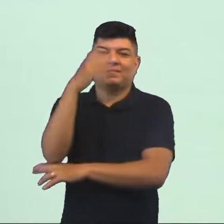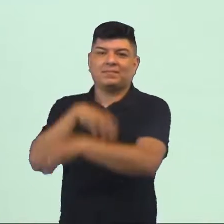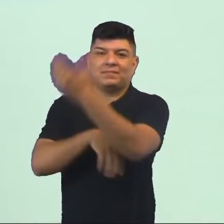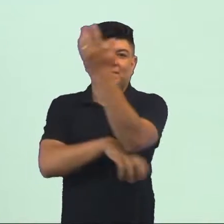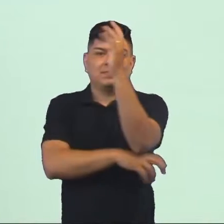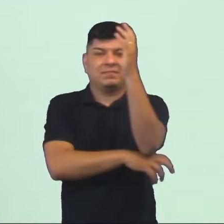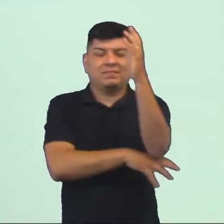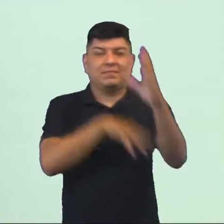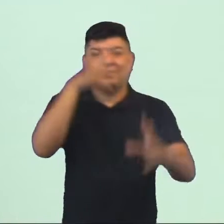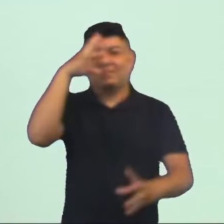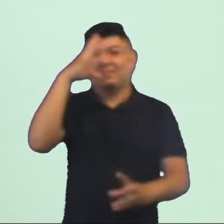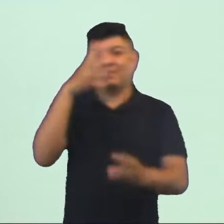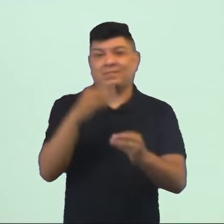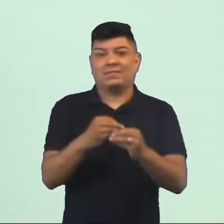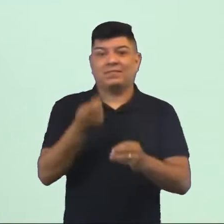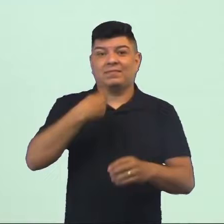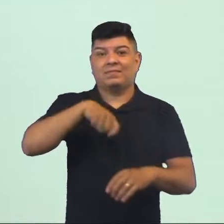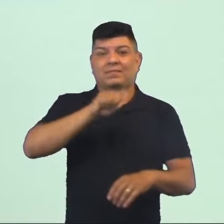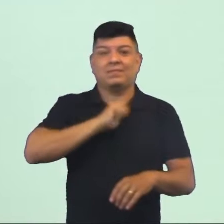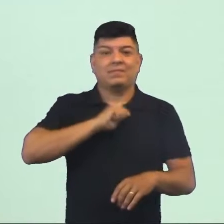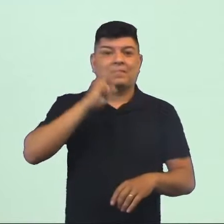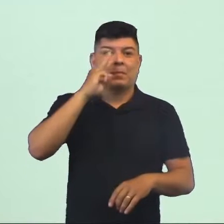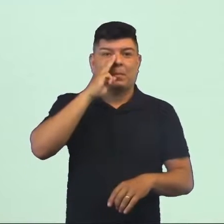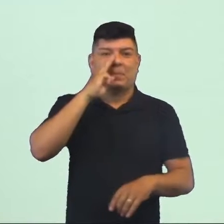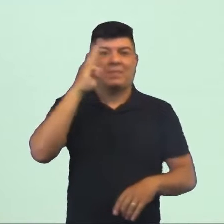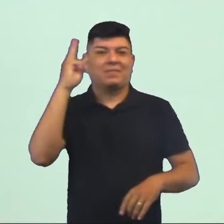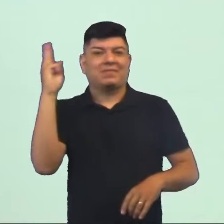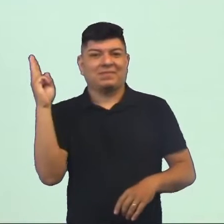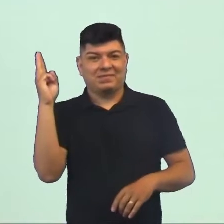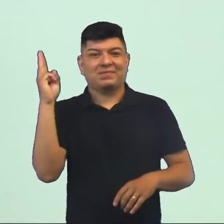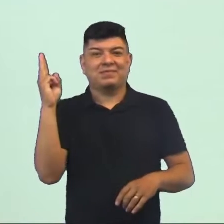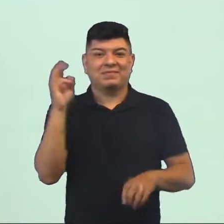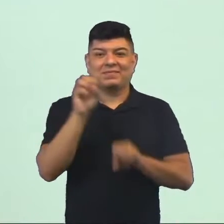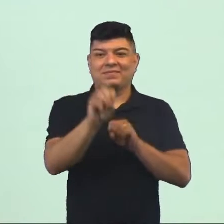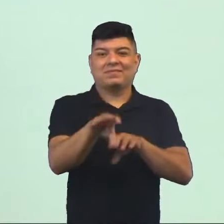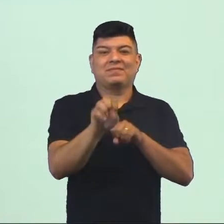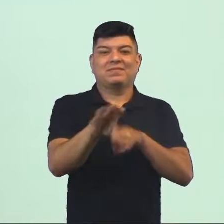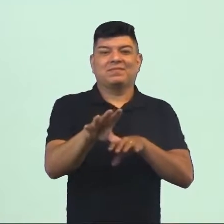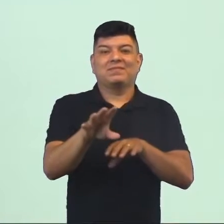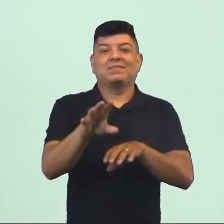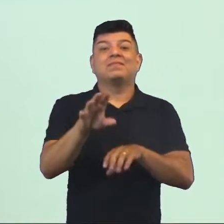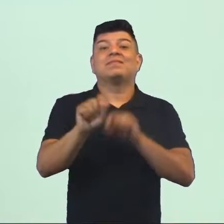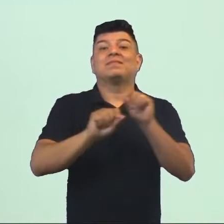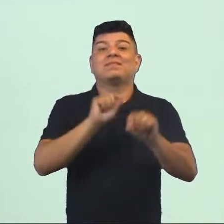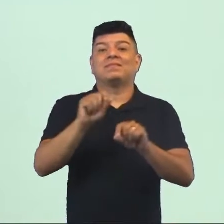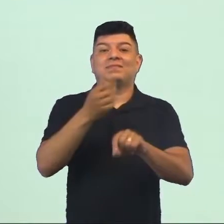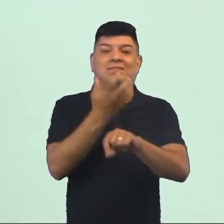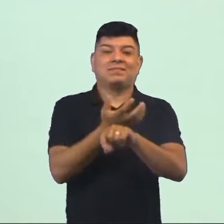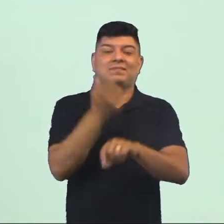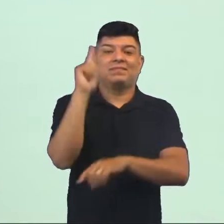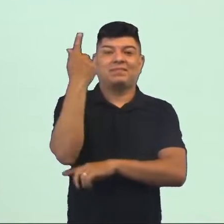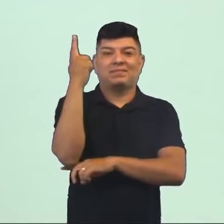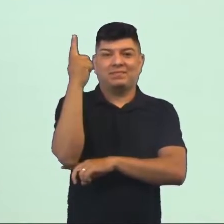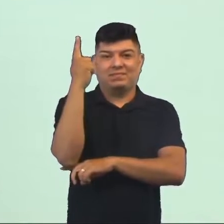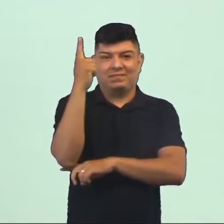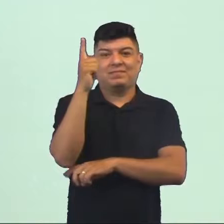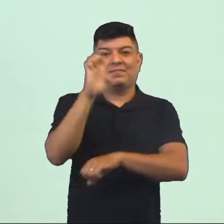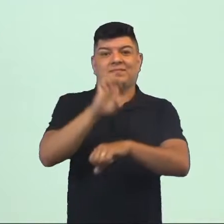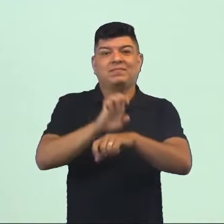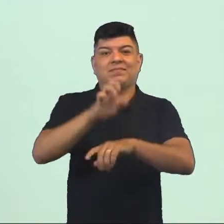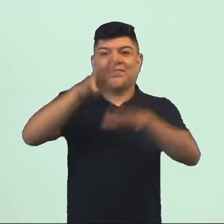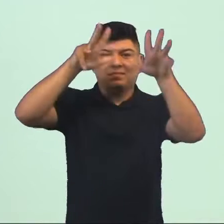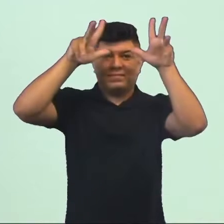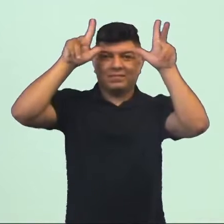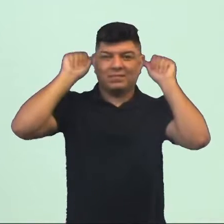ambiente. Como vocês já sabem, eu sou a professora Miriam Lira e ministro aula de geografia na rede estadual do estado do Acre.